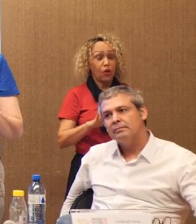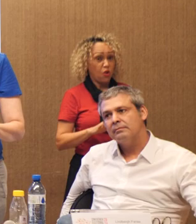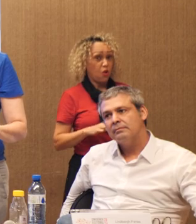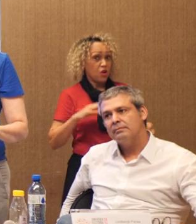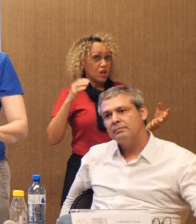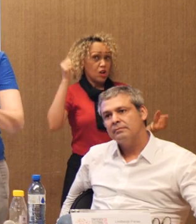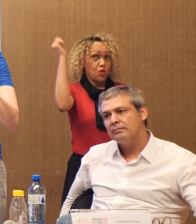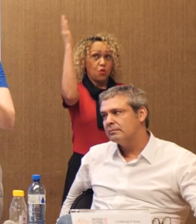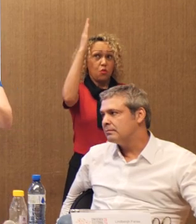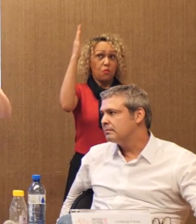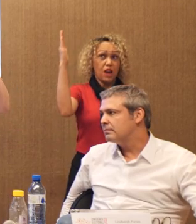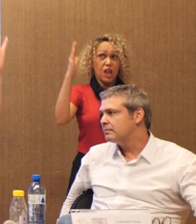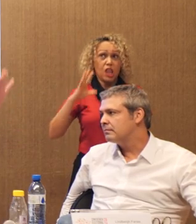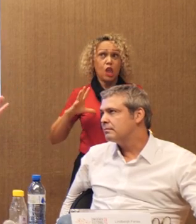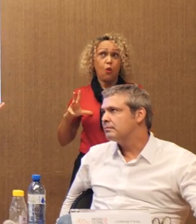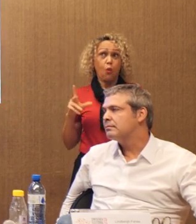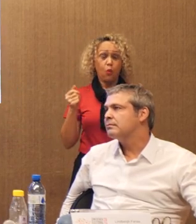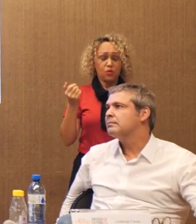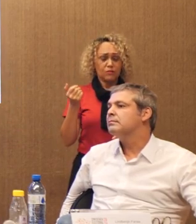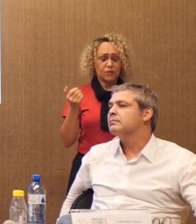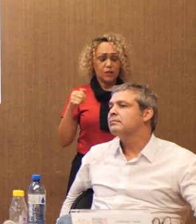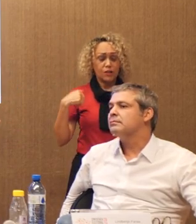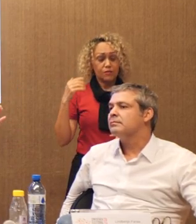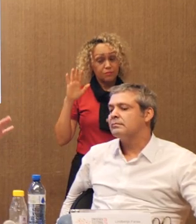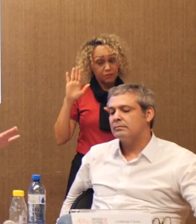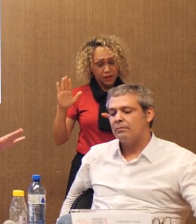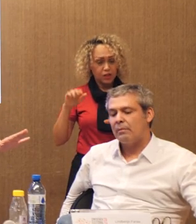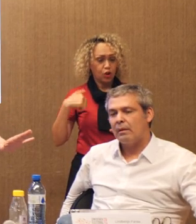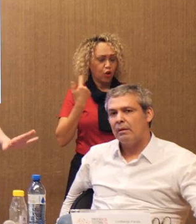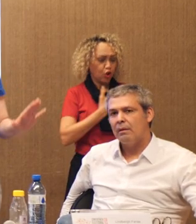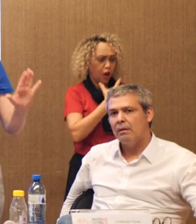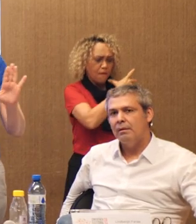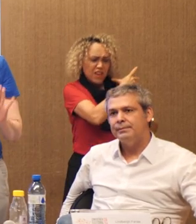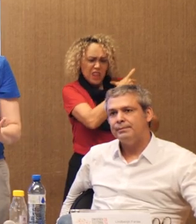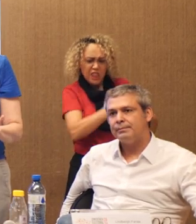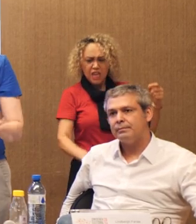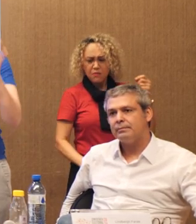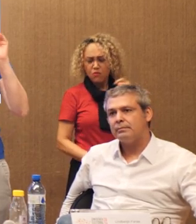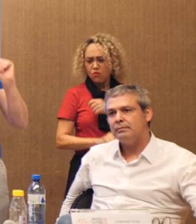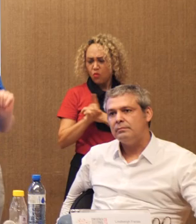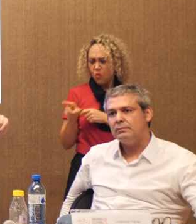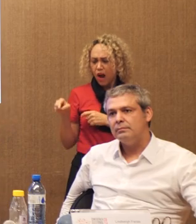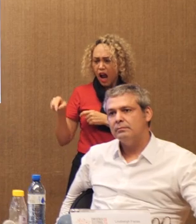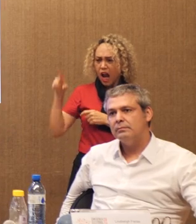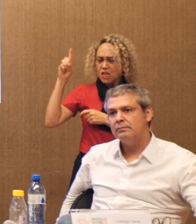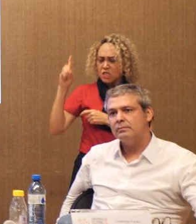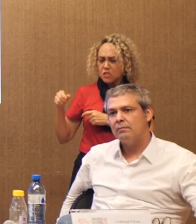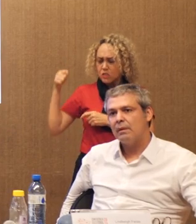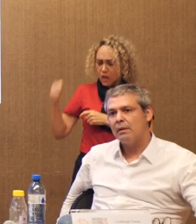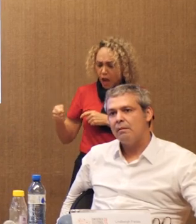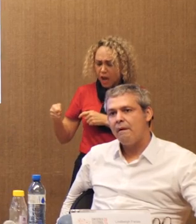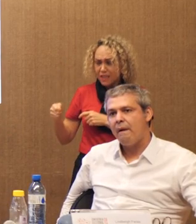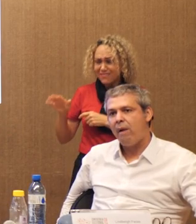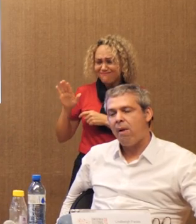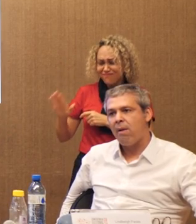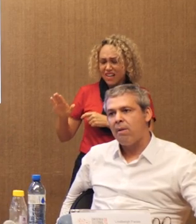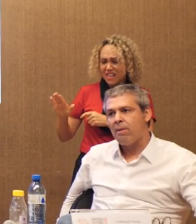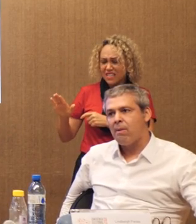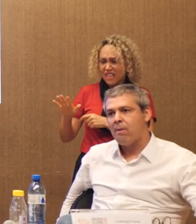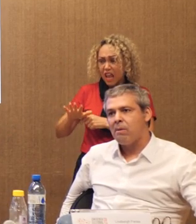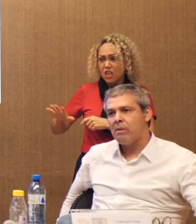destilando ódio e tentando impedir o presidente Lula de governar. Inclusive, muitas vezes, de forma